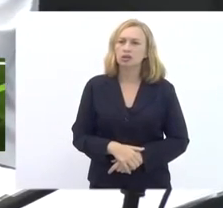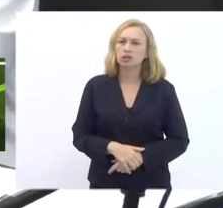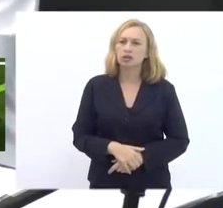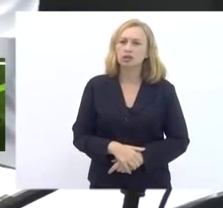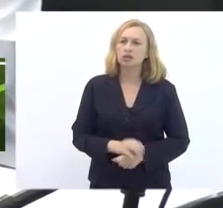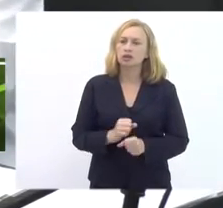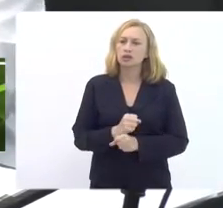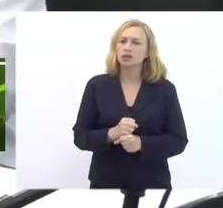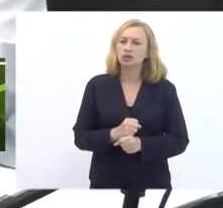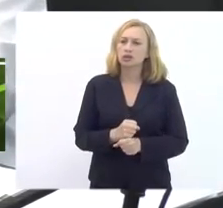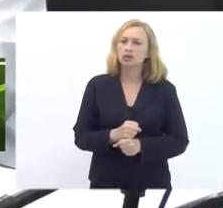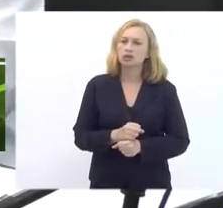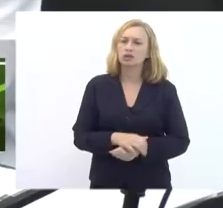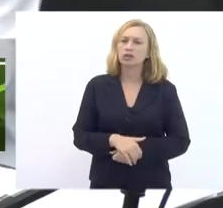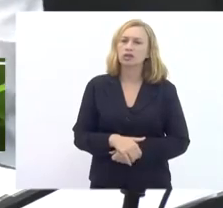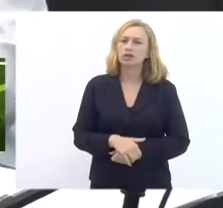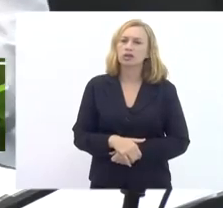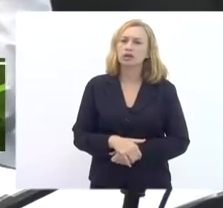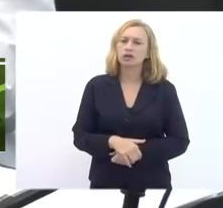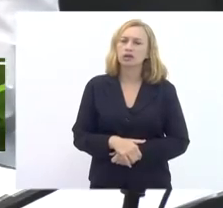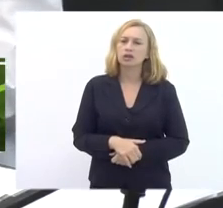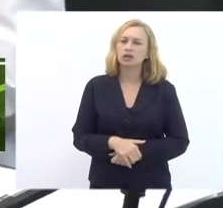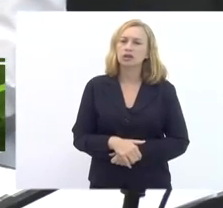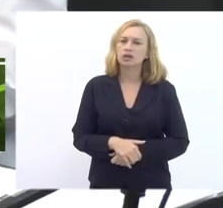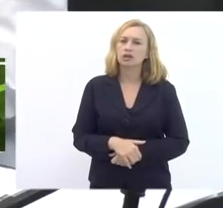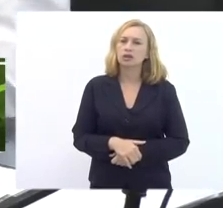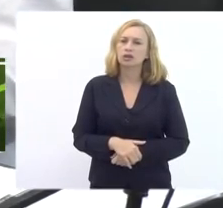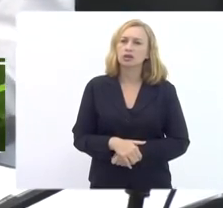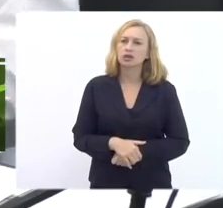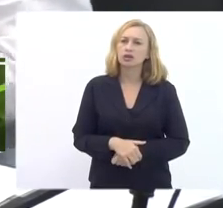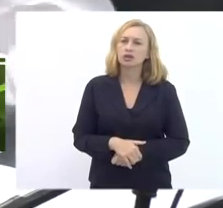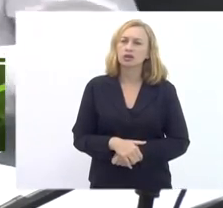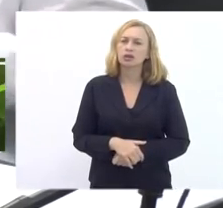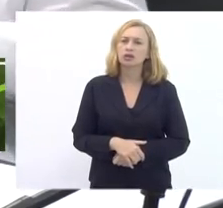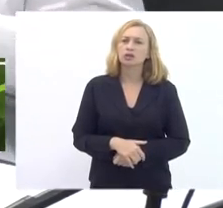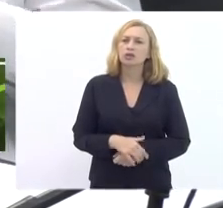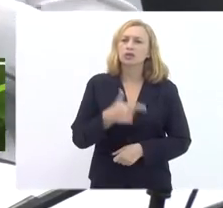esse ano ainda. É o projeto